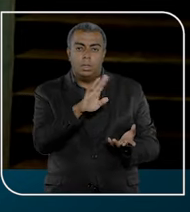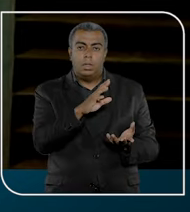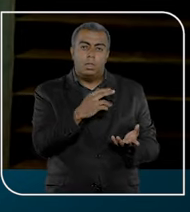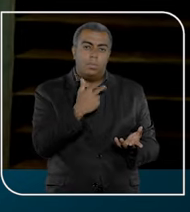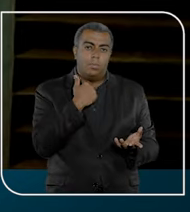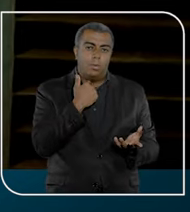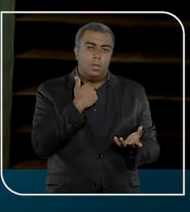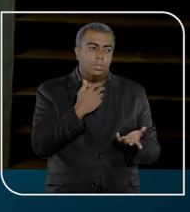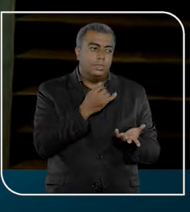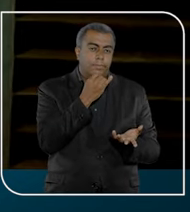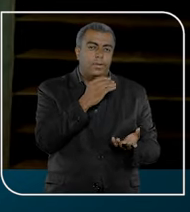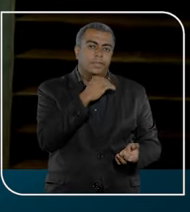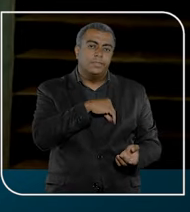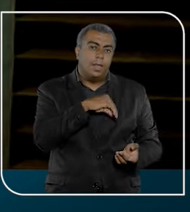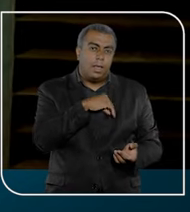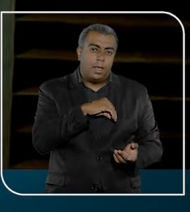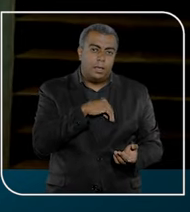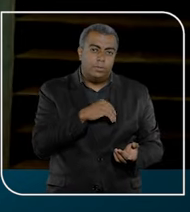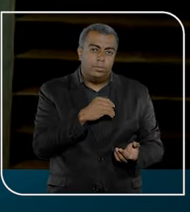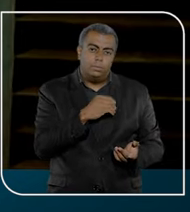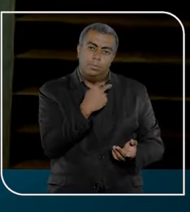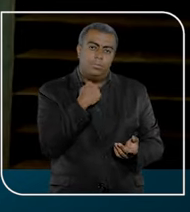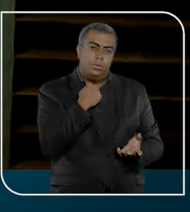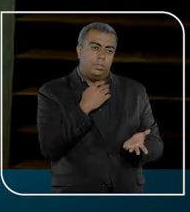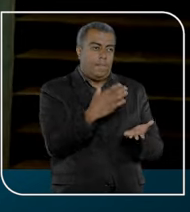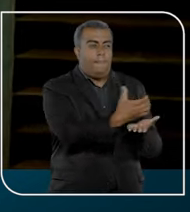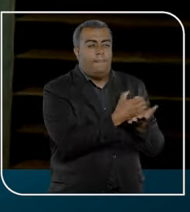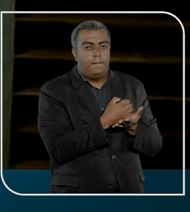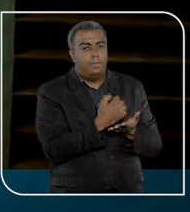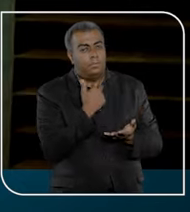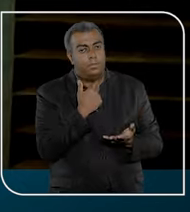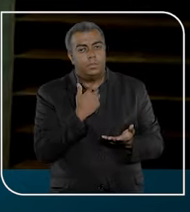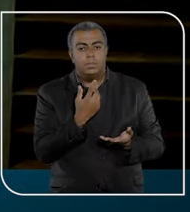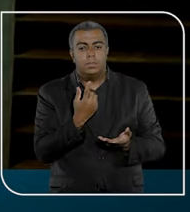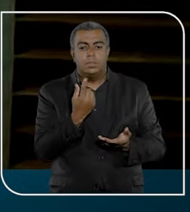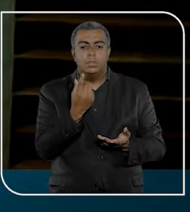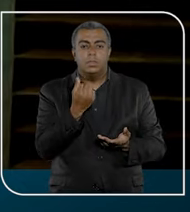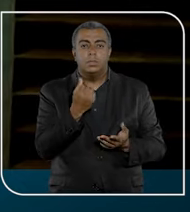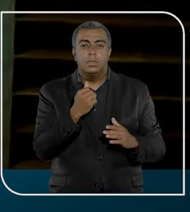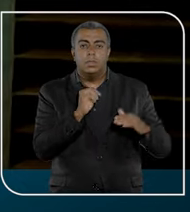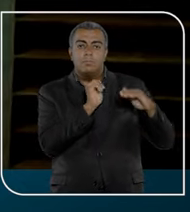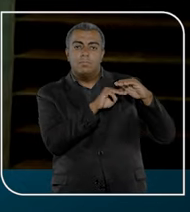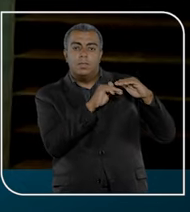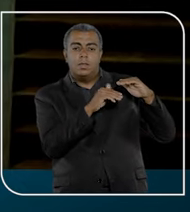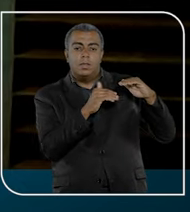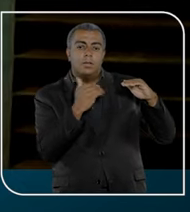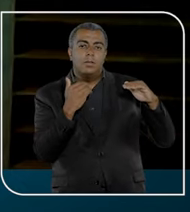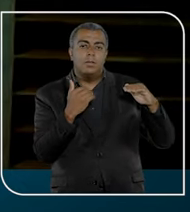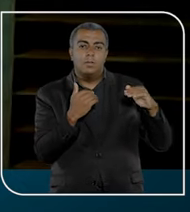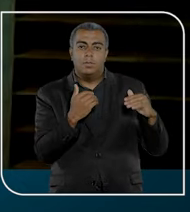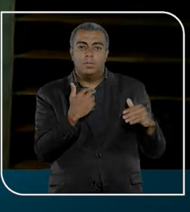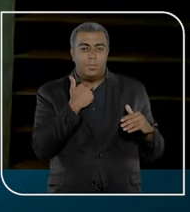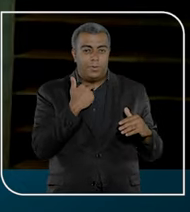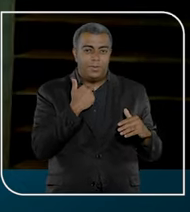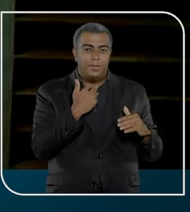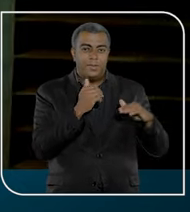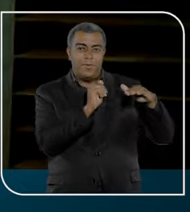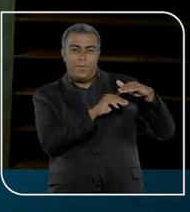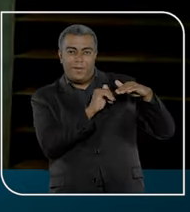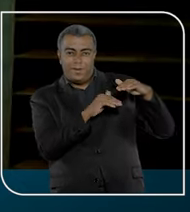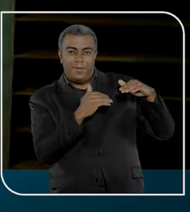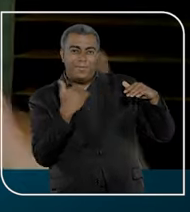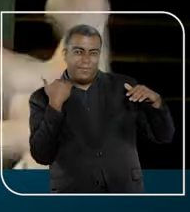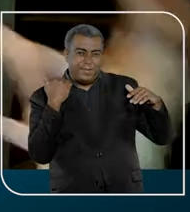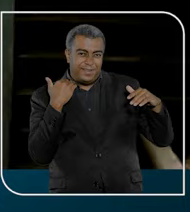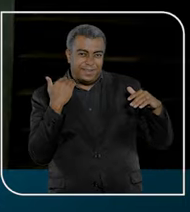exemplo, de algum dos itens que são impenhoráveis, por exemplo, salário é impenhorável, depósito na caderneta